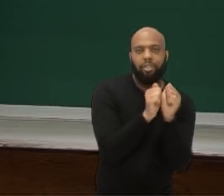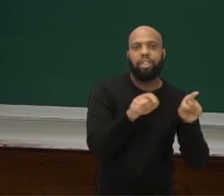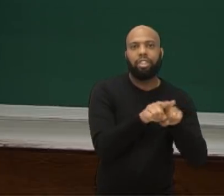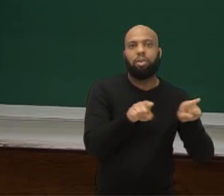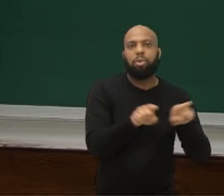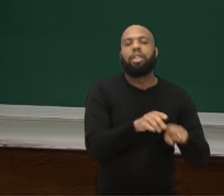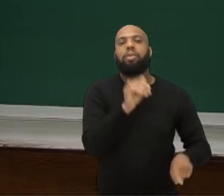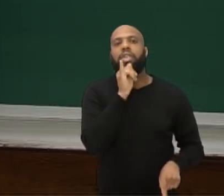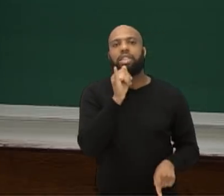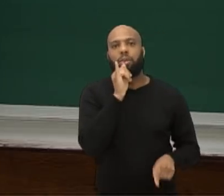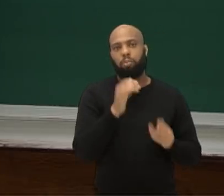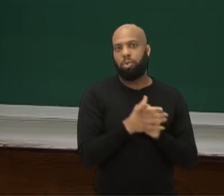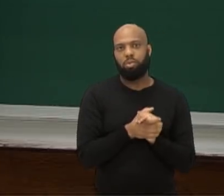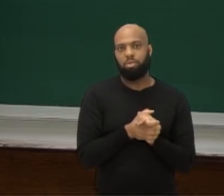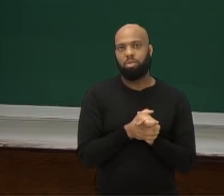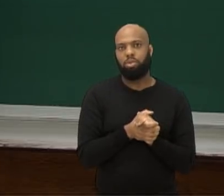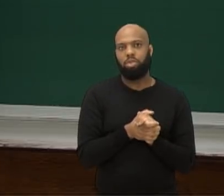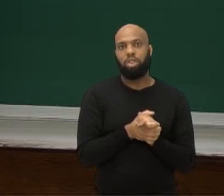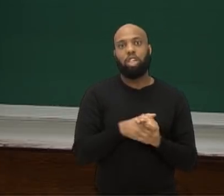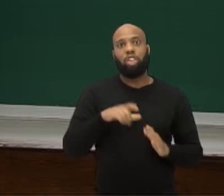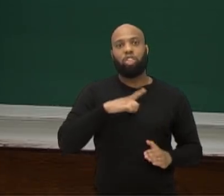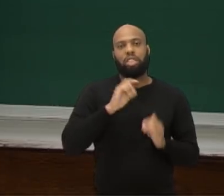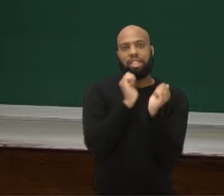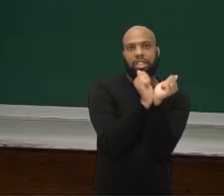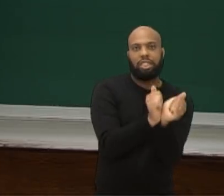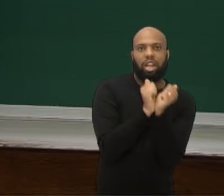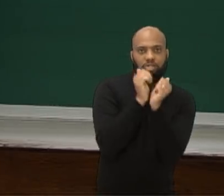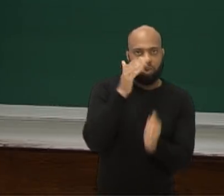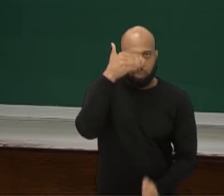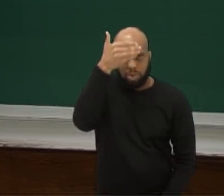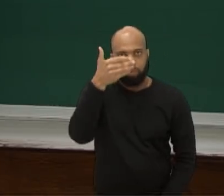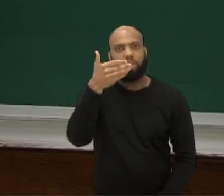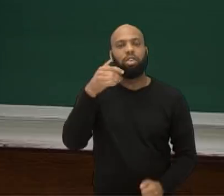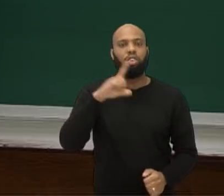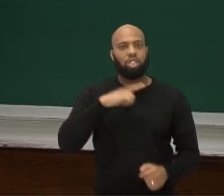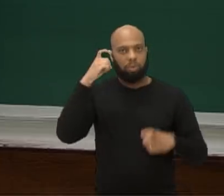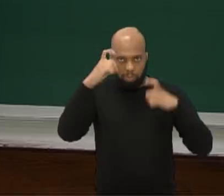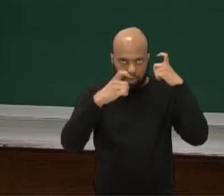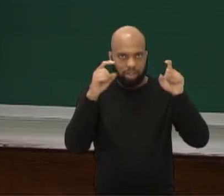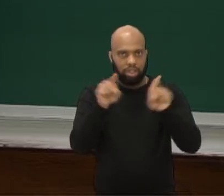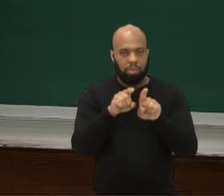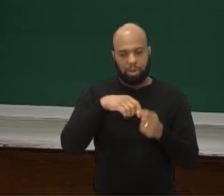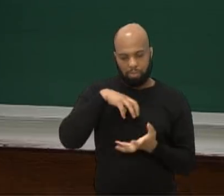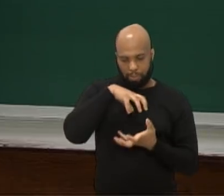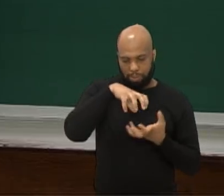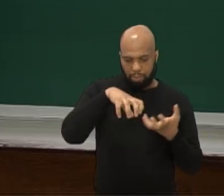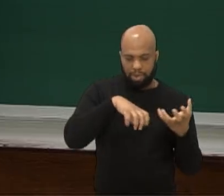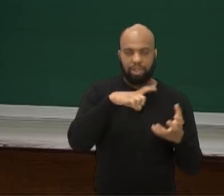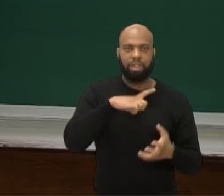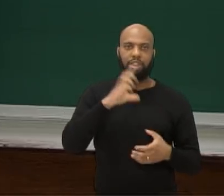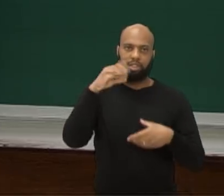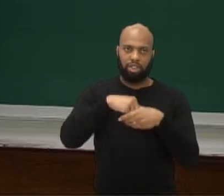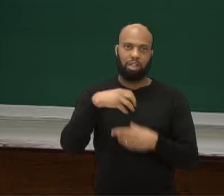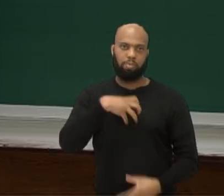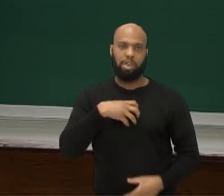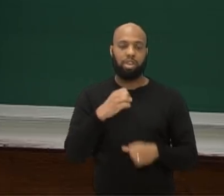que não se viessem escravizados muçulmanos também. Foi uma preocupação decorrente dessa revolta na Bahia